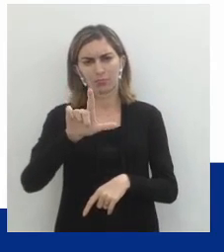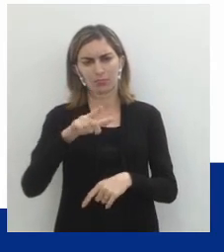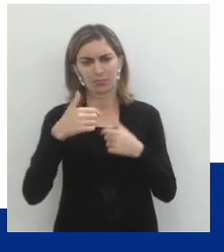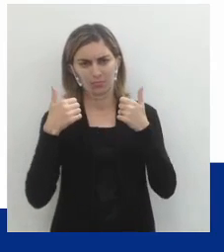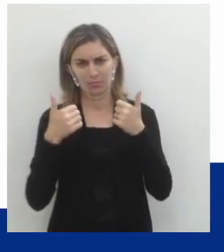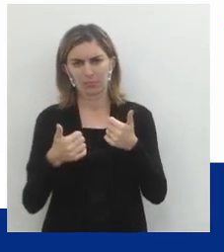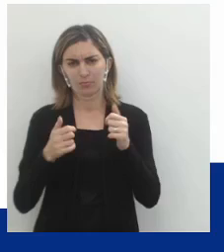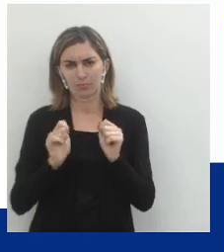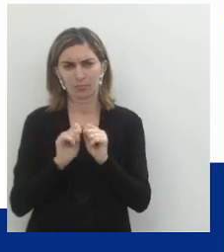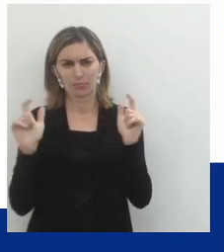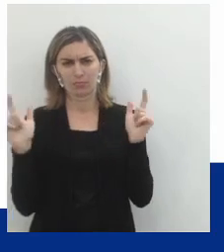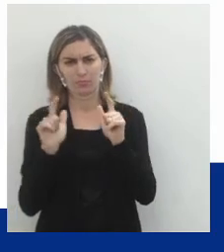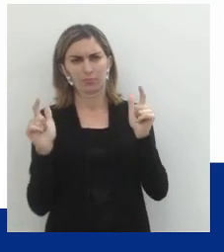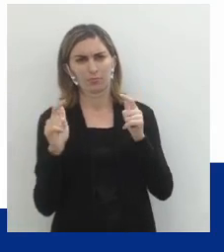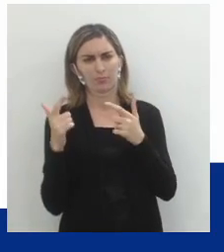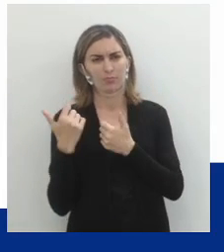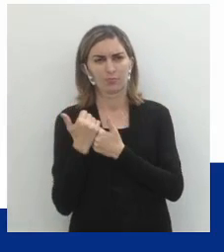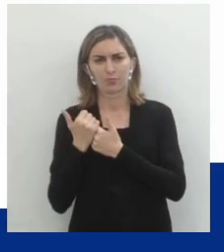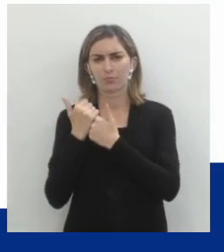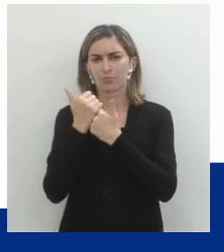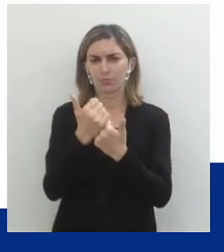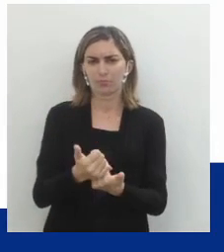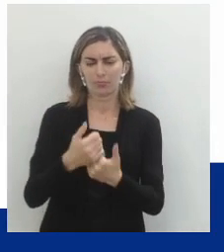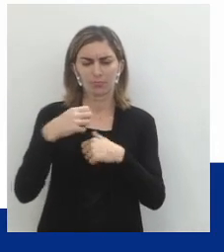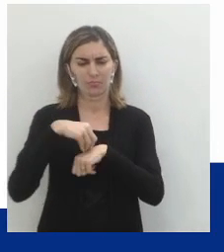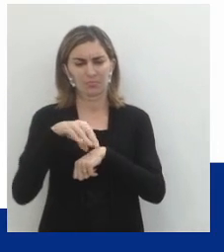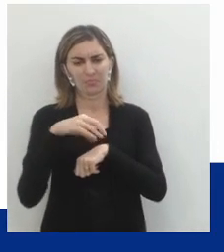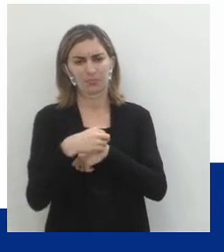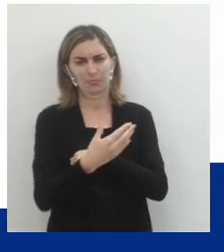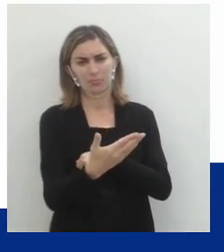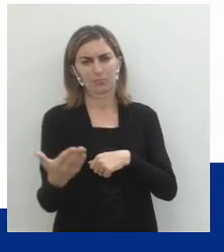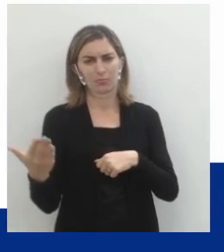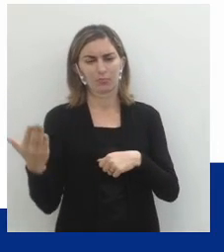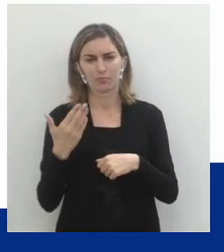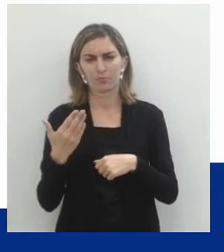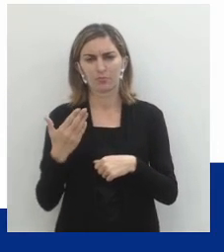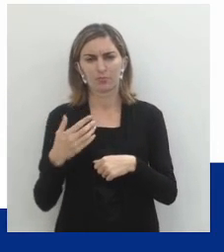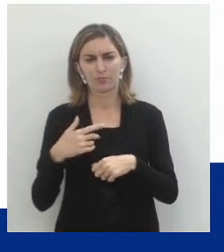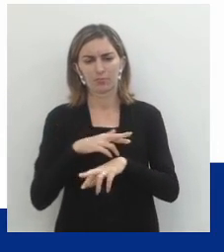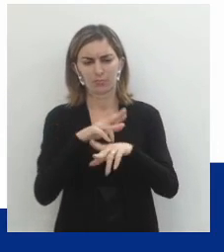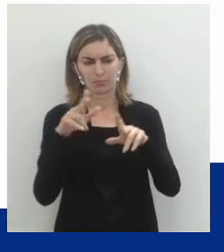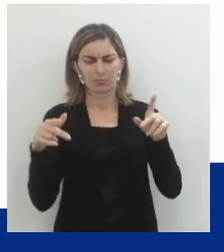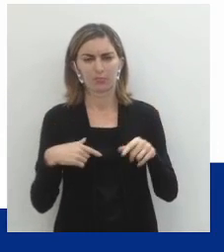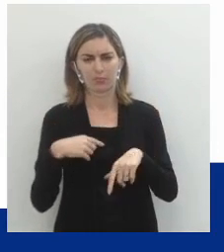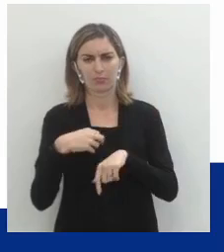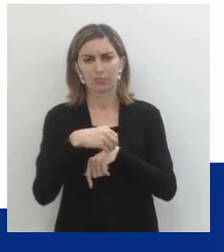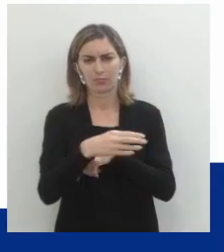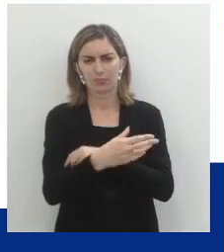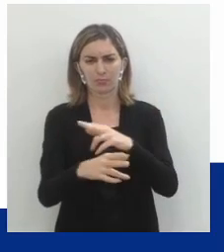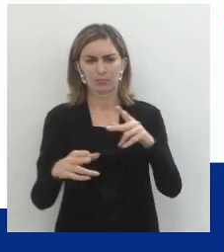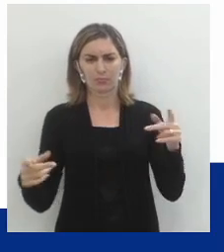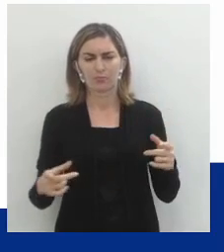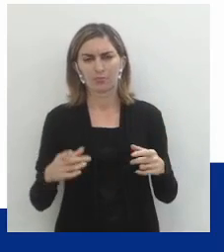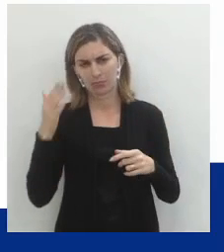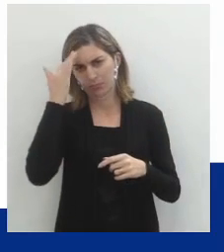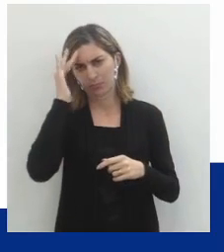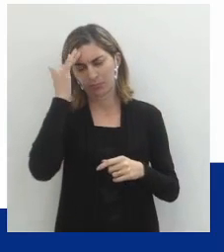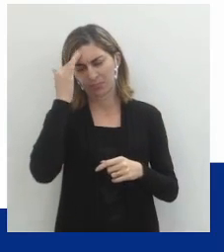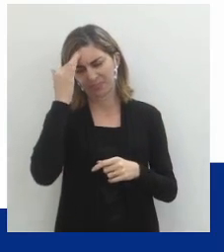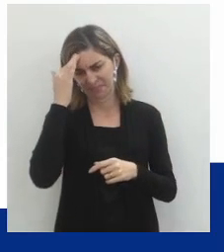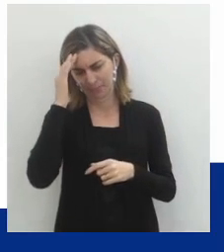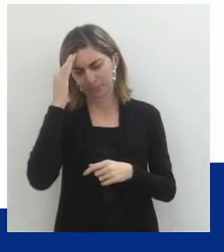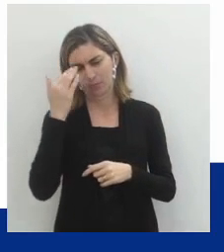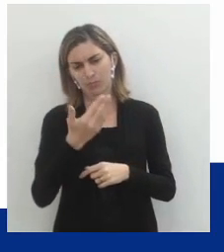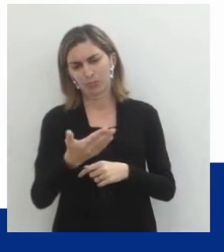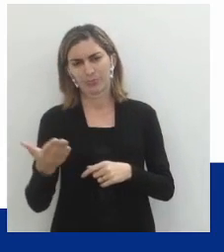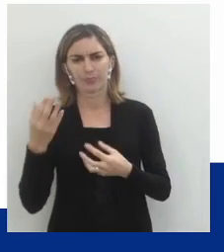fica ligado que essa representação traz para a gente uma abordagem de compreensão,